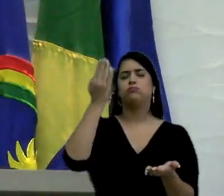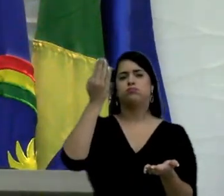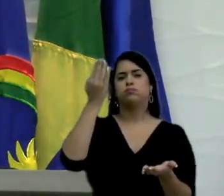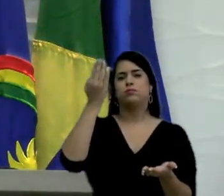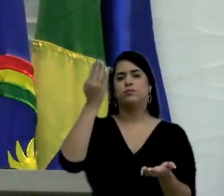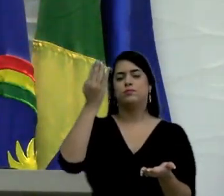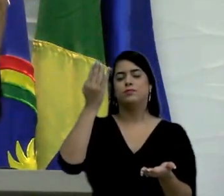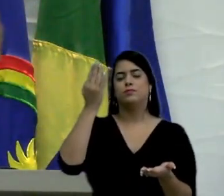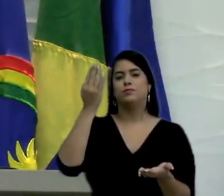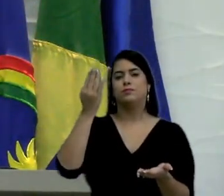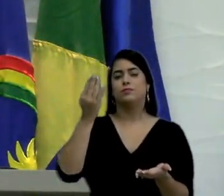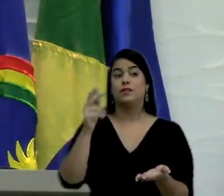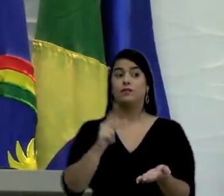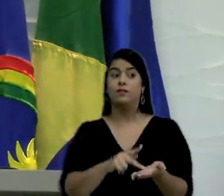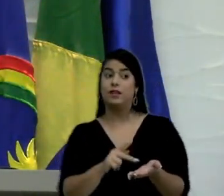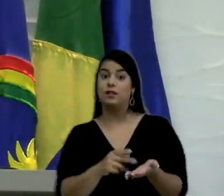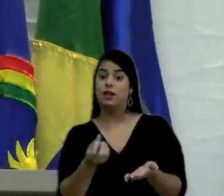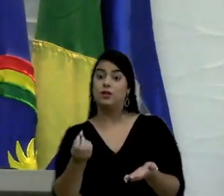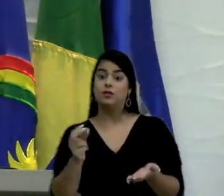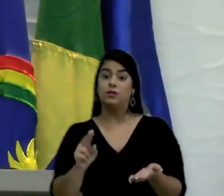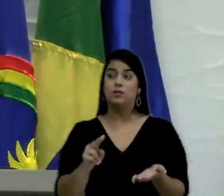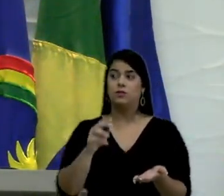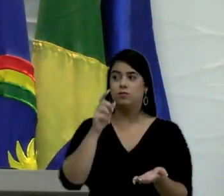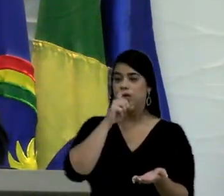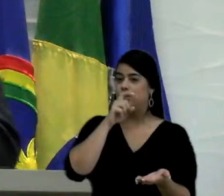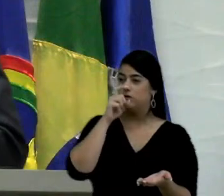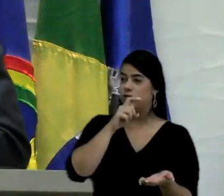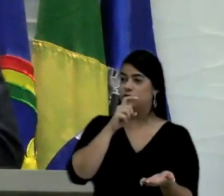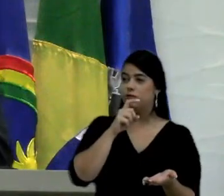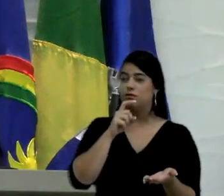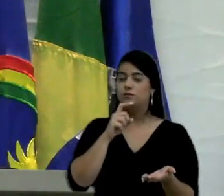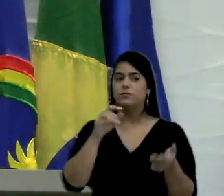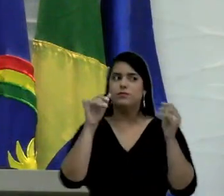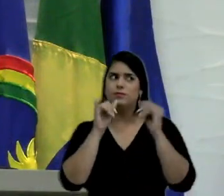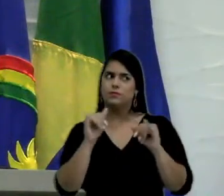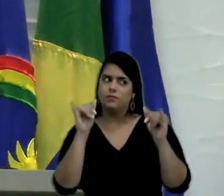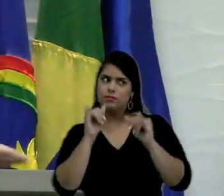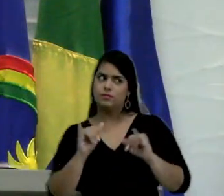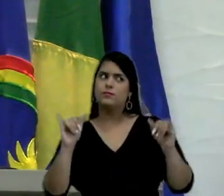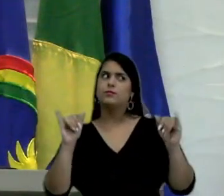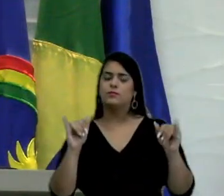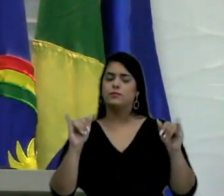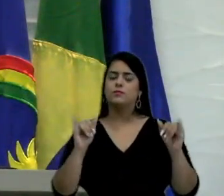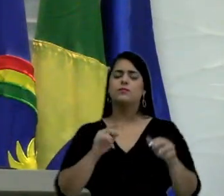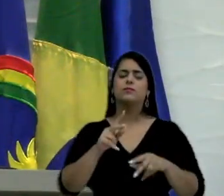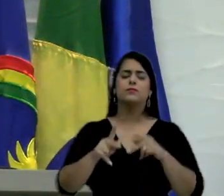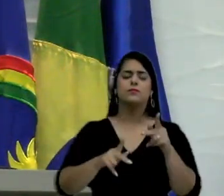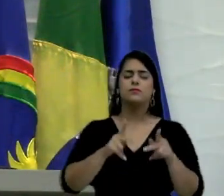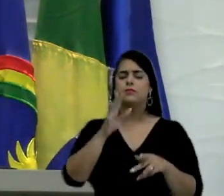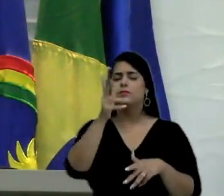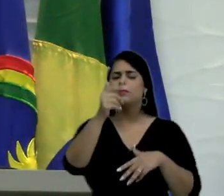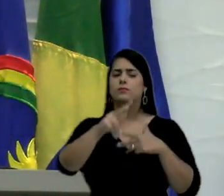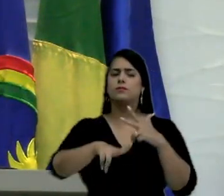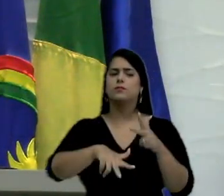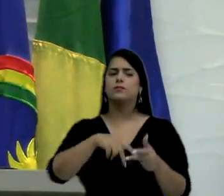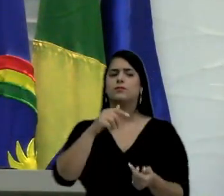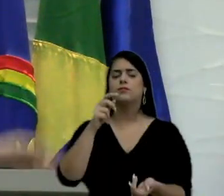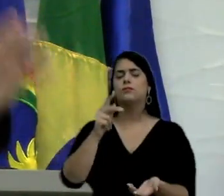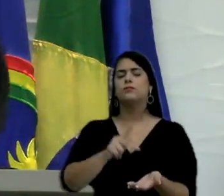coisa é verdade ou é mentira eu também quero alertar o povo de São Bento aá uma realidade